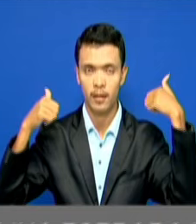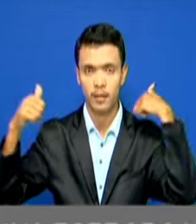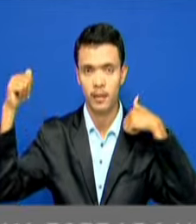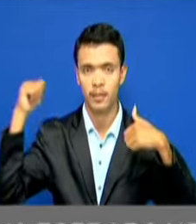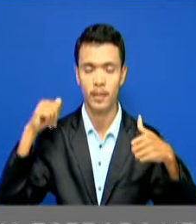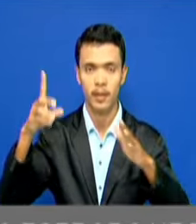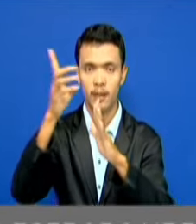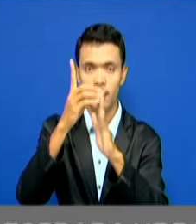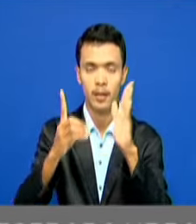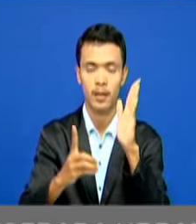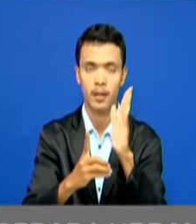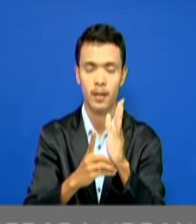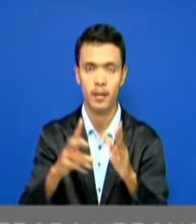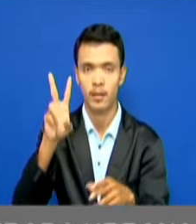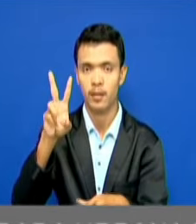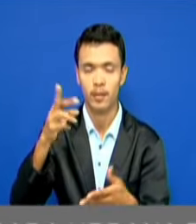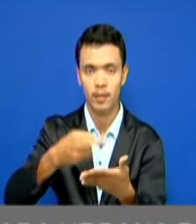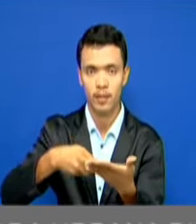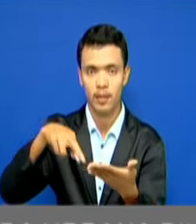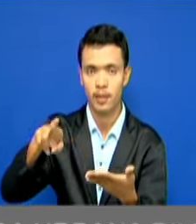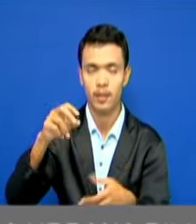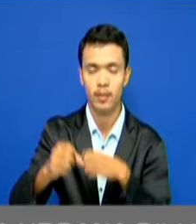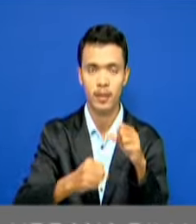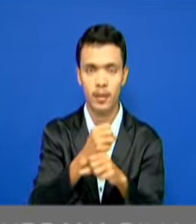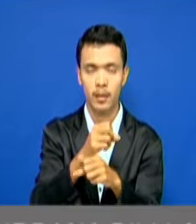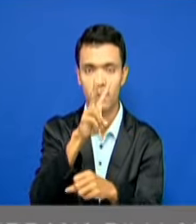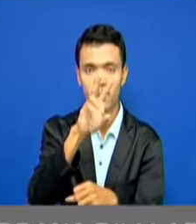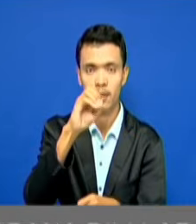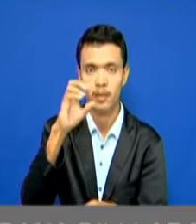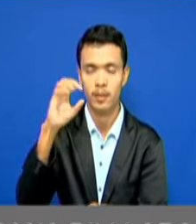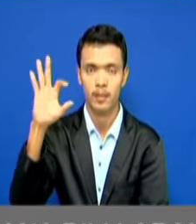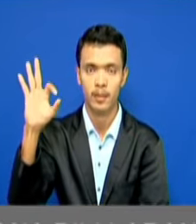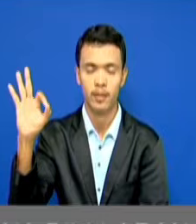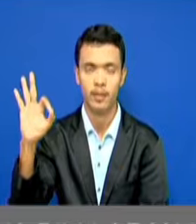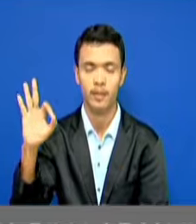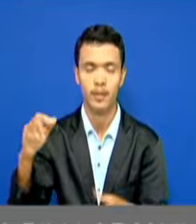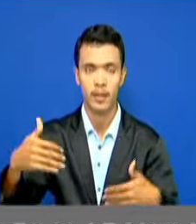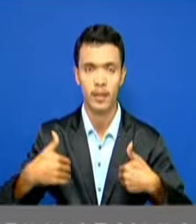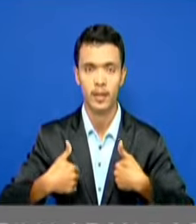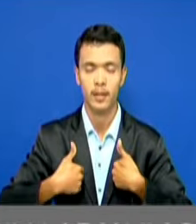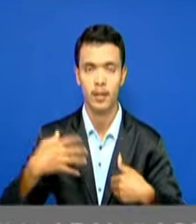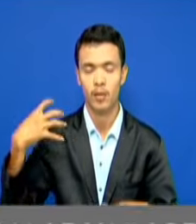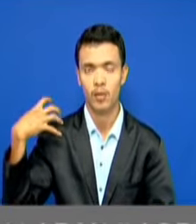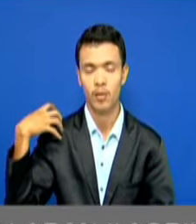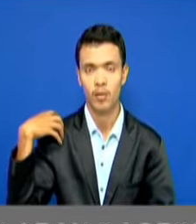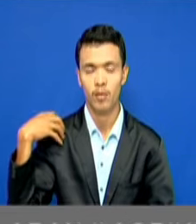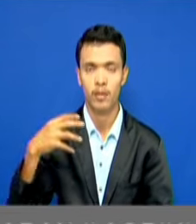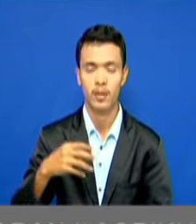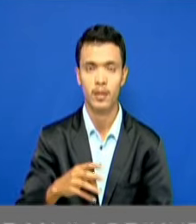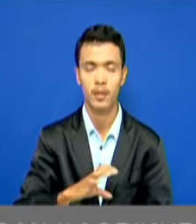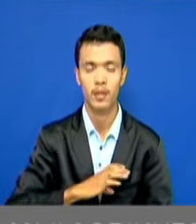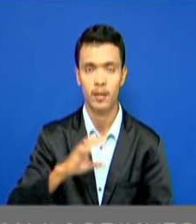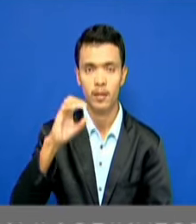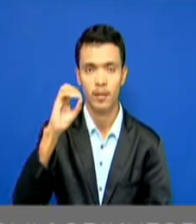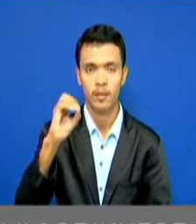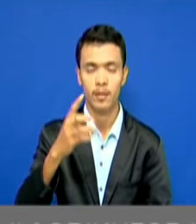validação dados segundo o registro Rio Ruacia. Nebe foca para frente diplomática e a Salão 3 de Março Maubai